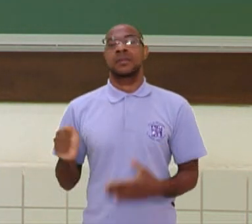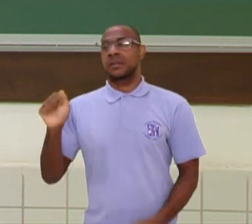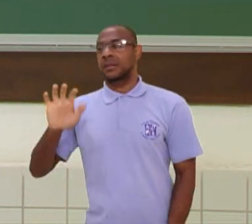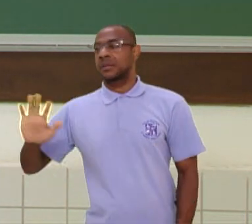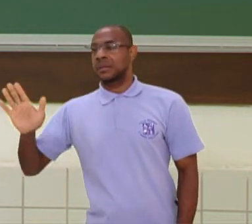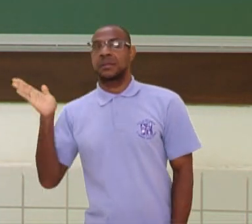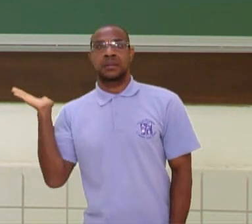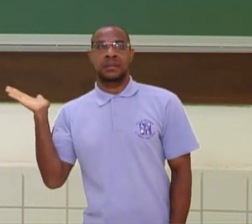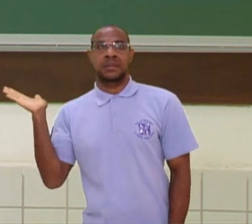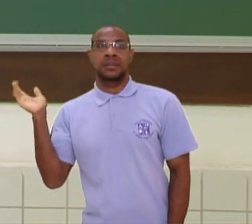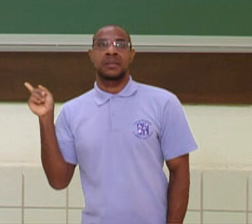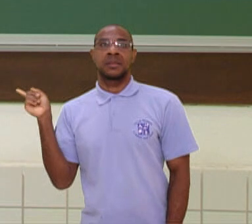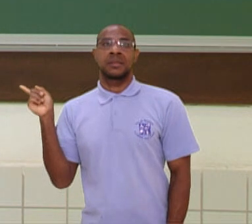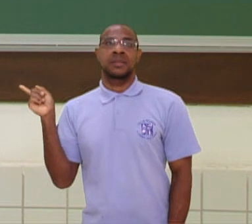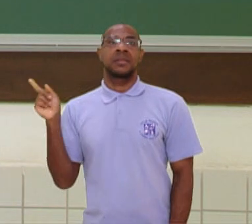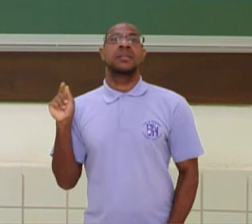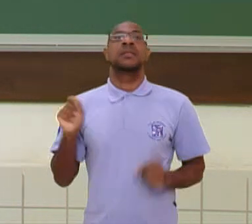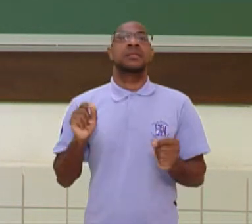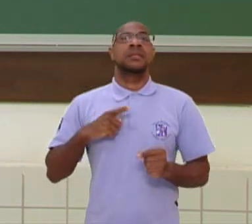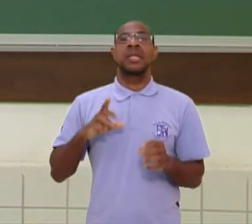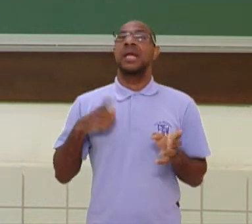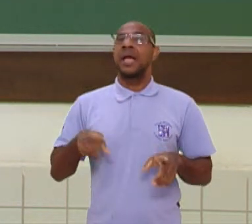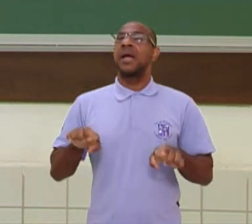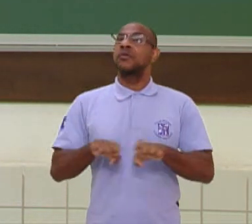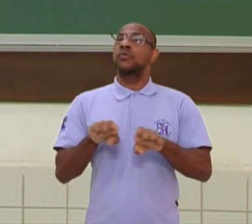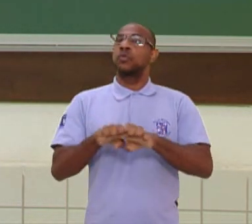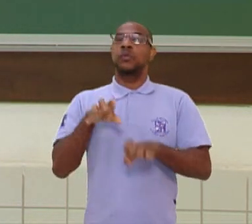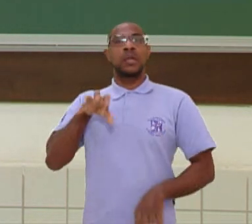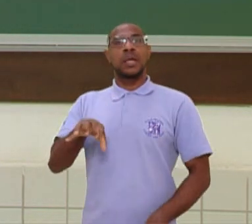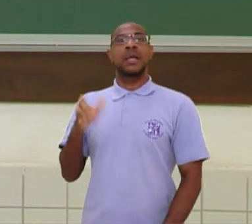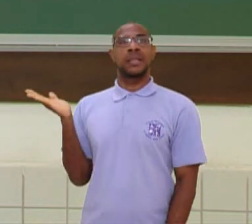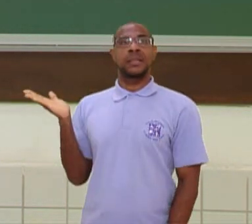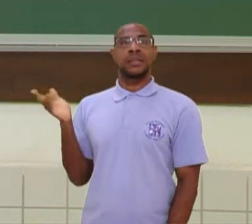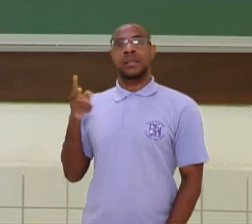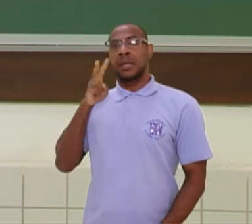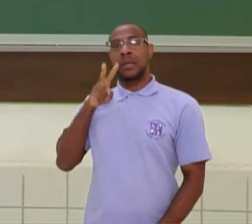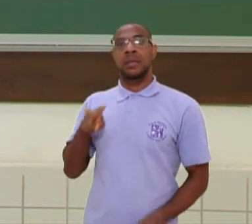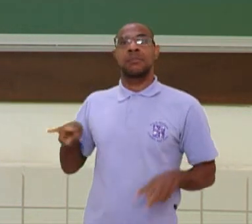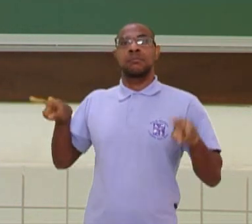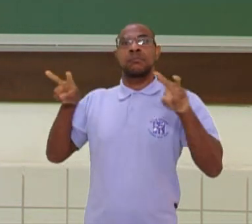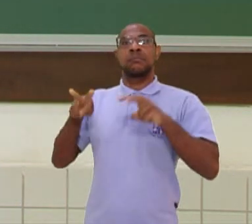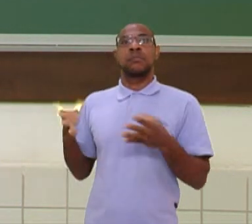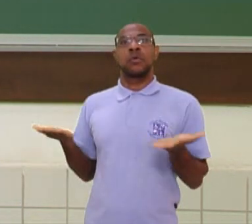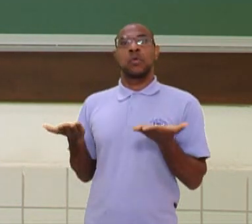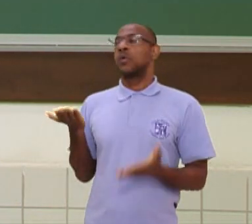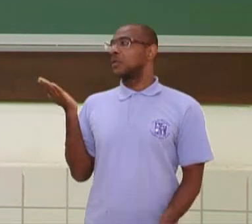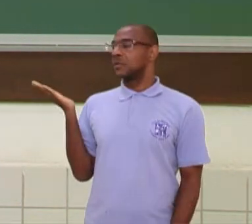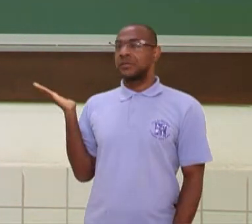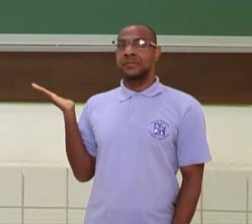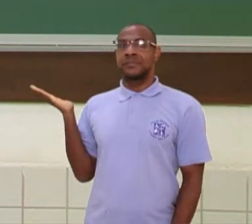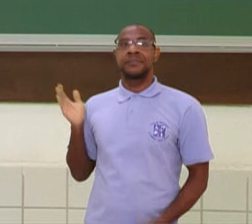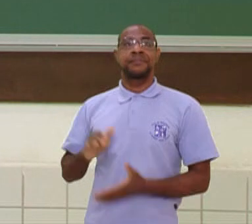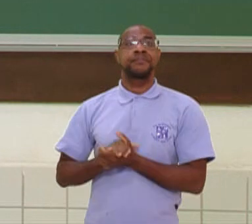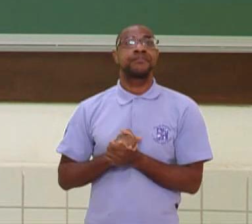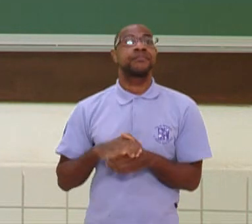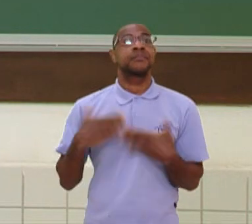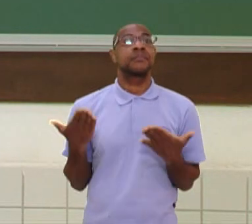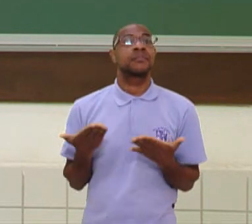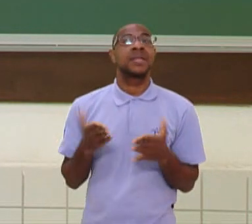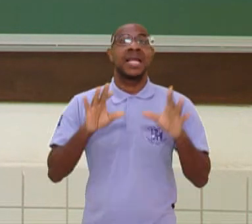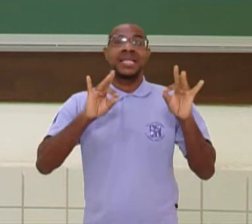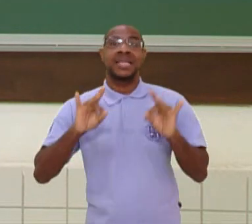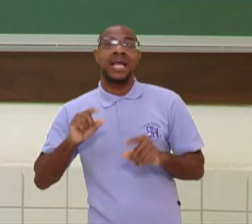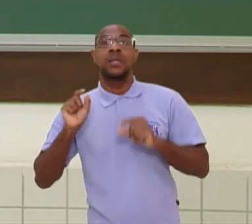abadia que temos, então, tem essa estrutura ali que a gente consegue estar visualizando hoje. E o detalhe que tinha, pessoal,